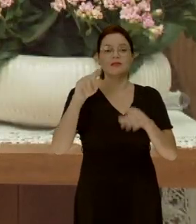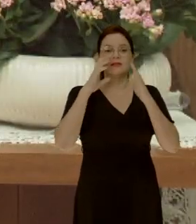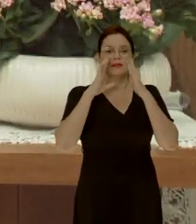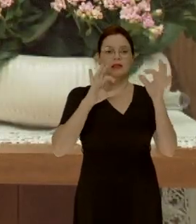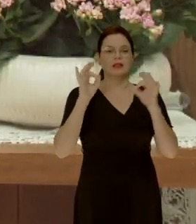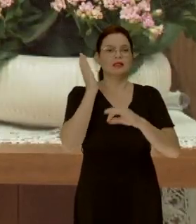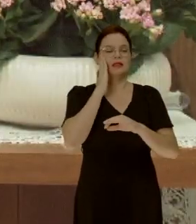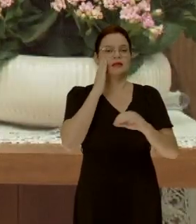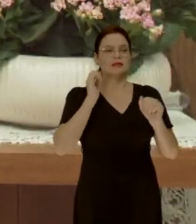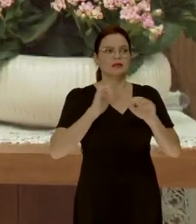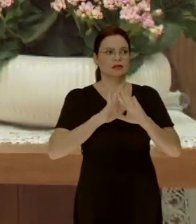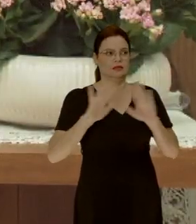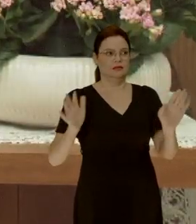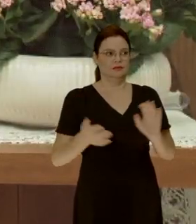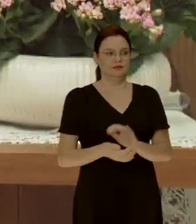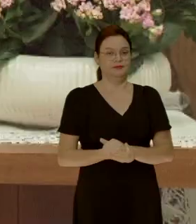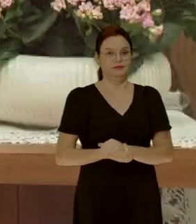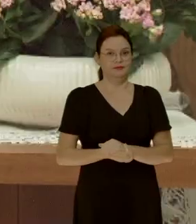nós temos